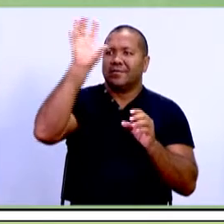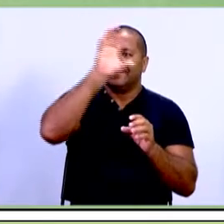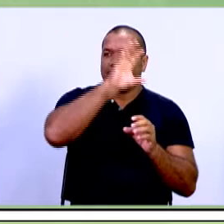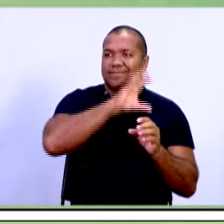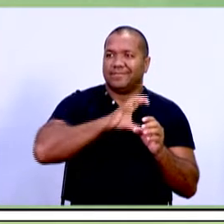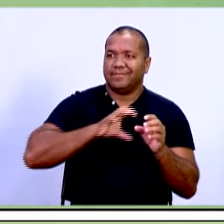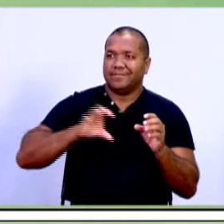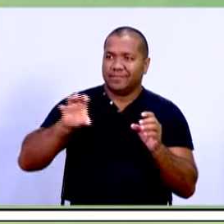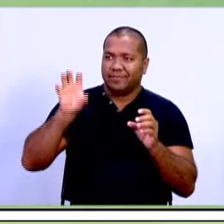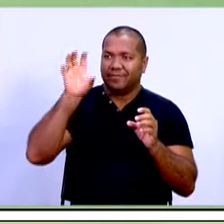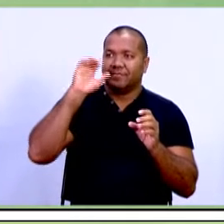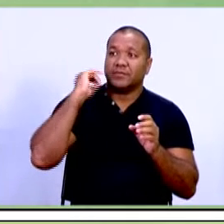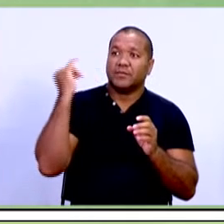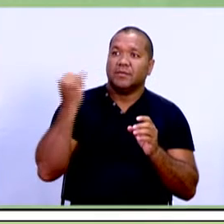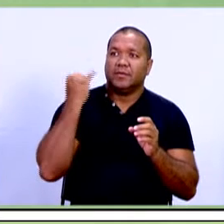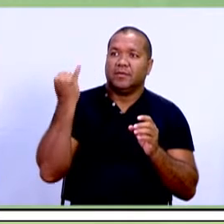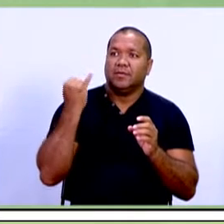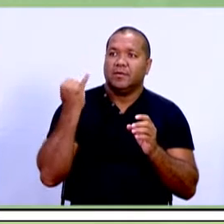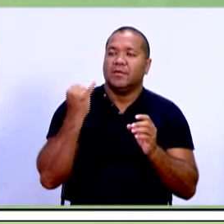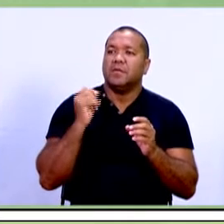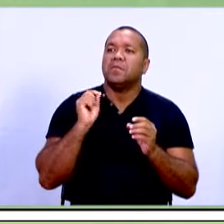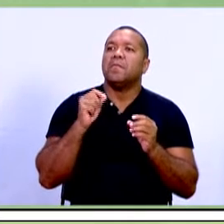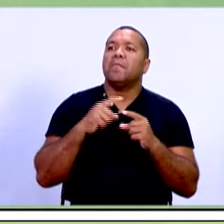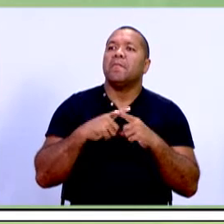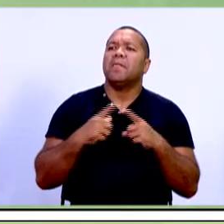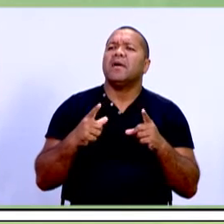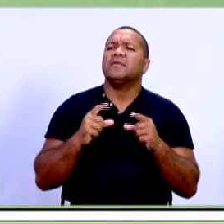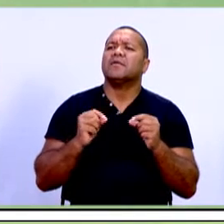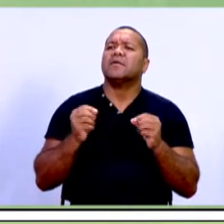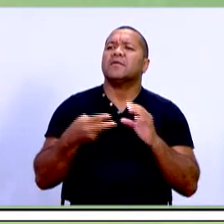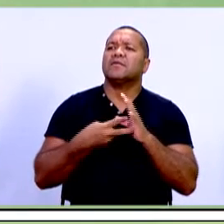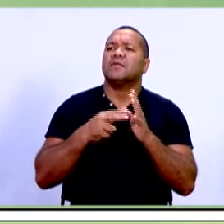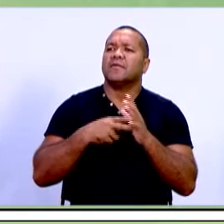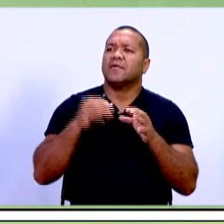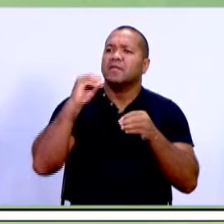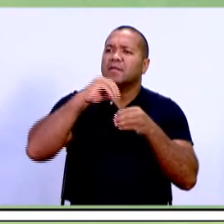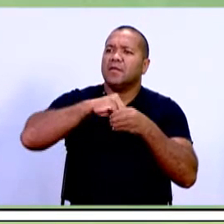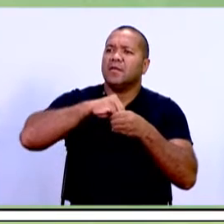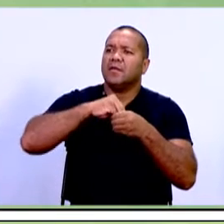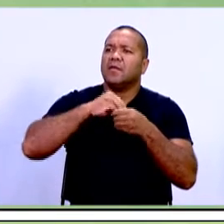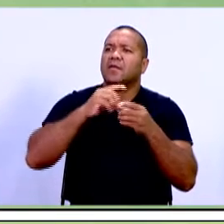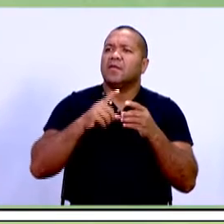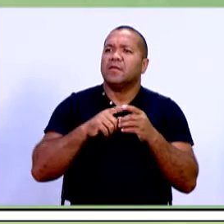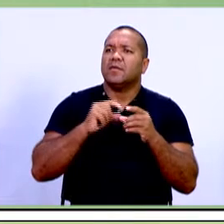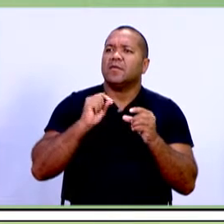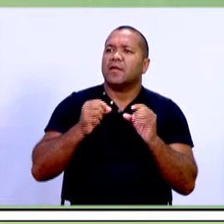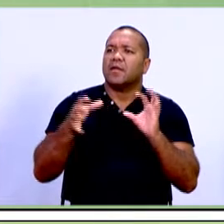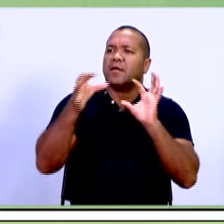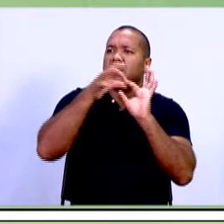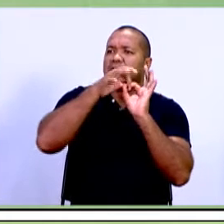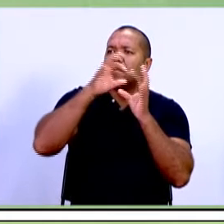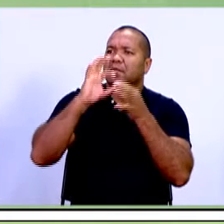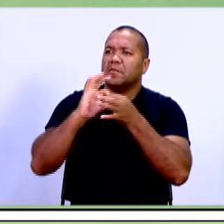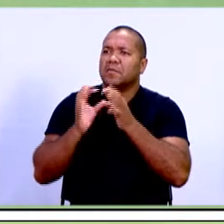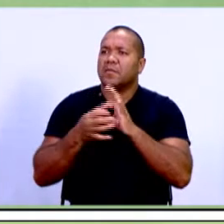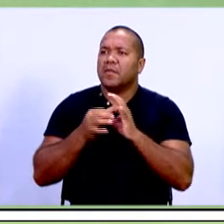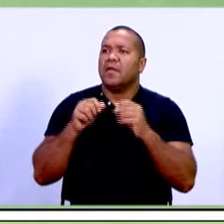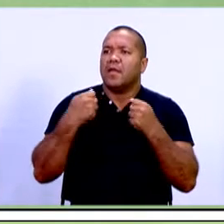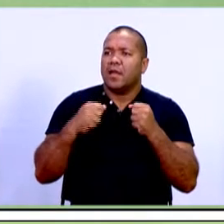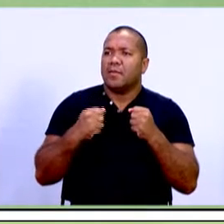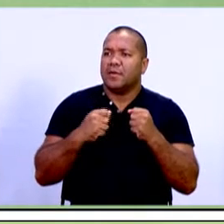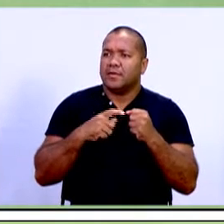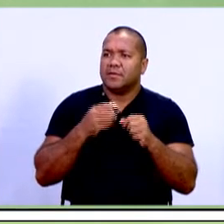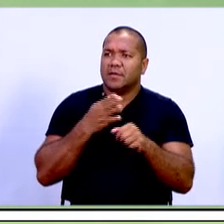importantes. Então, o que está envolvido em cada uma dessas áreas? Está envolvido acessar as informações